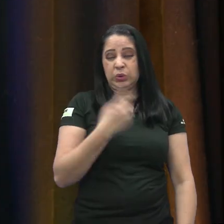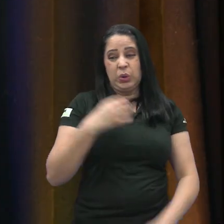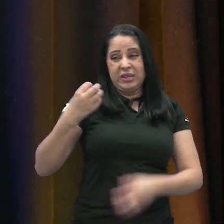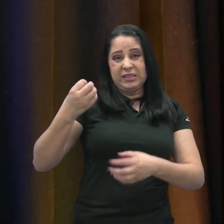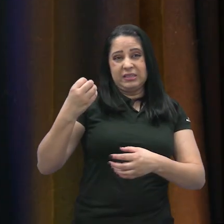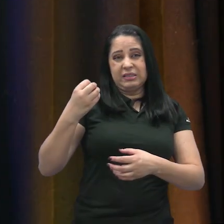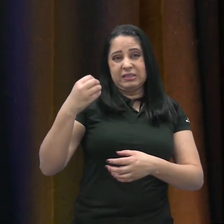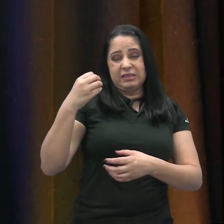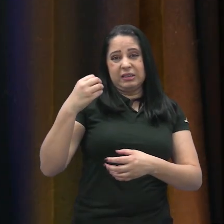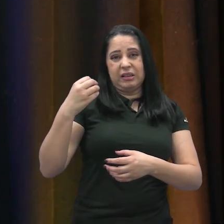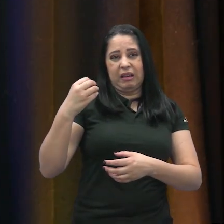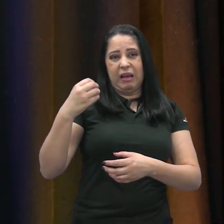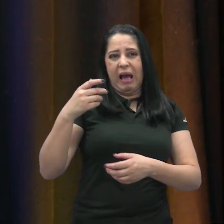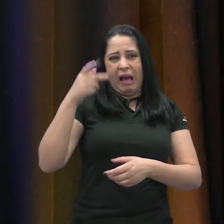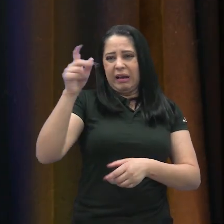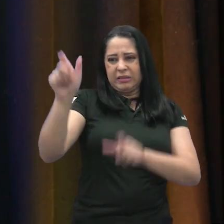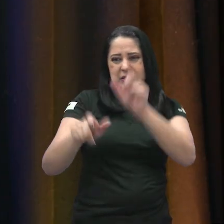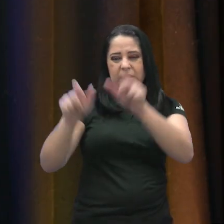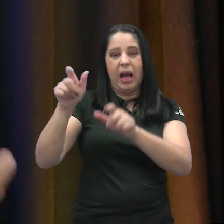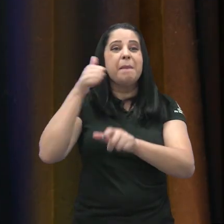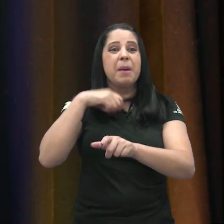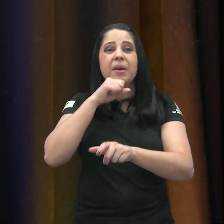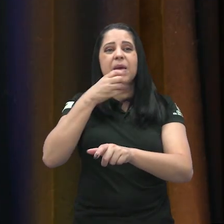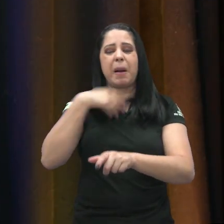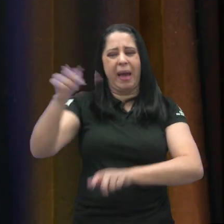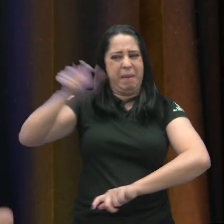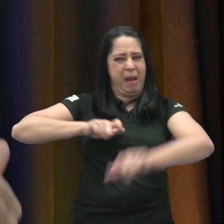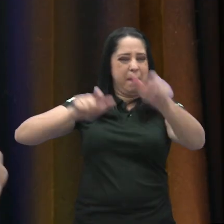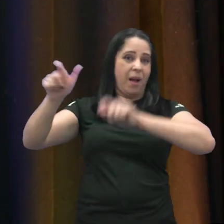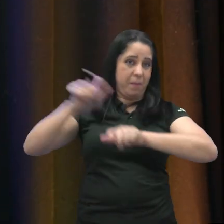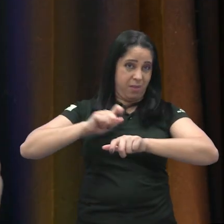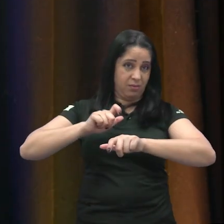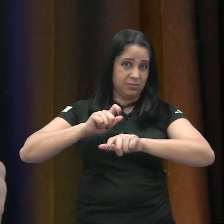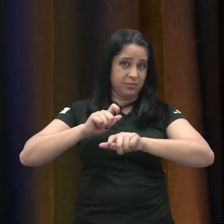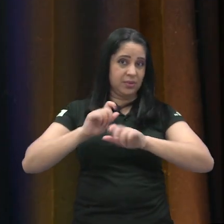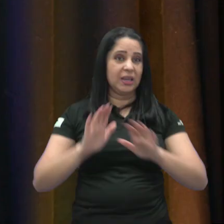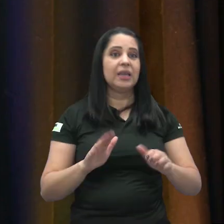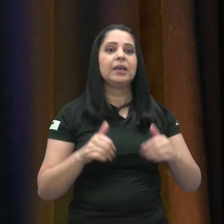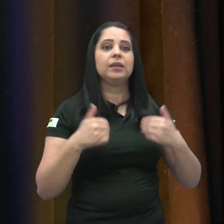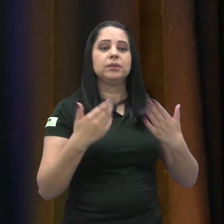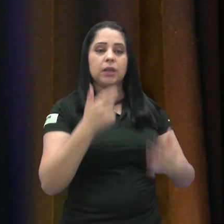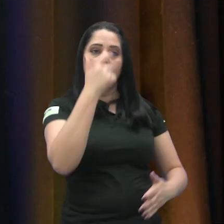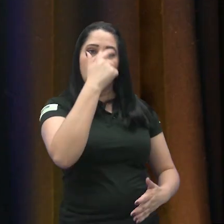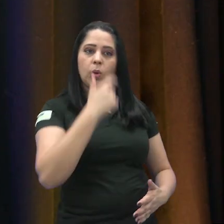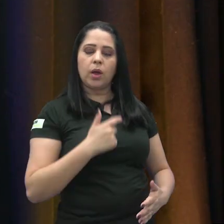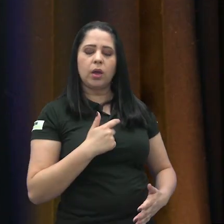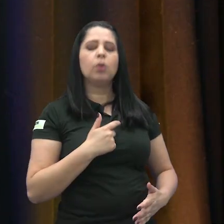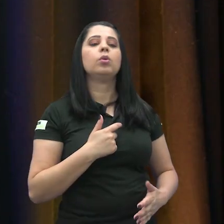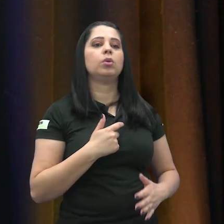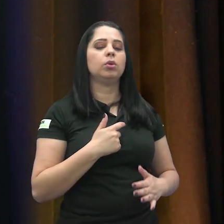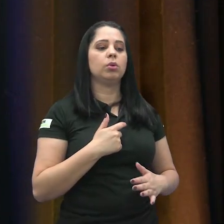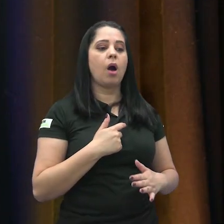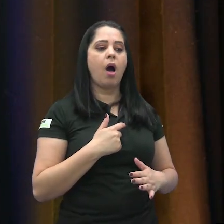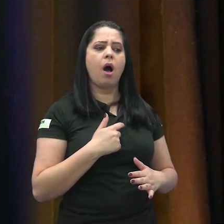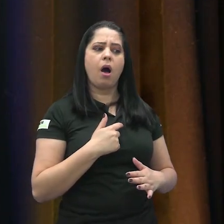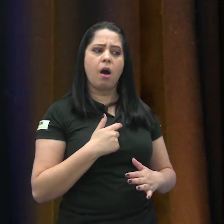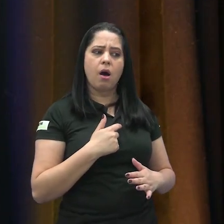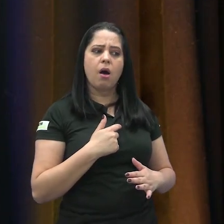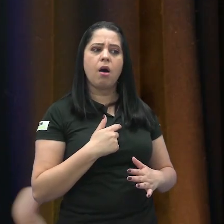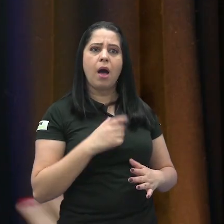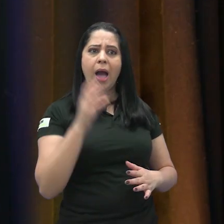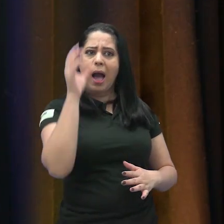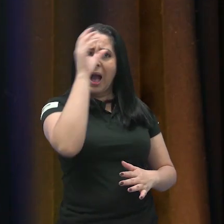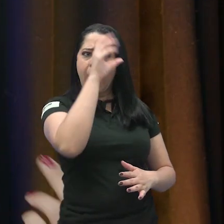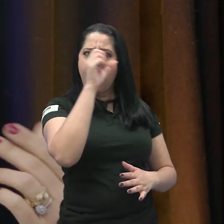mais? Então, trabalhar isso em mim, acho que foi a principal questão para que eu, de fato, conseguisse